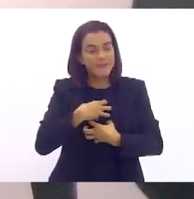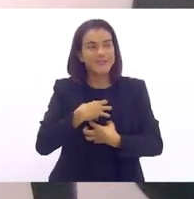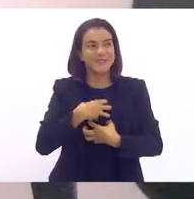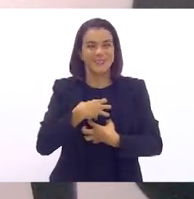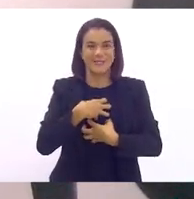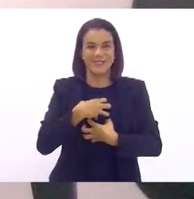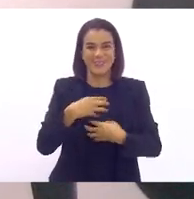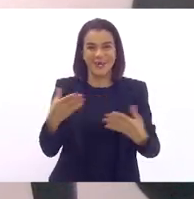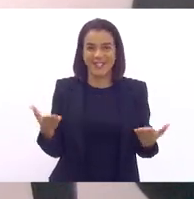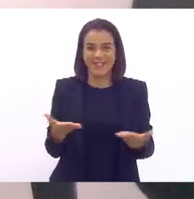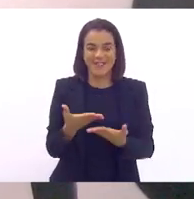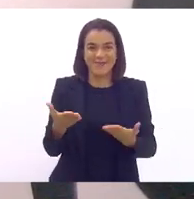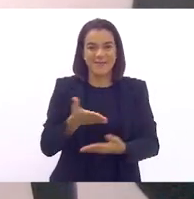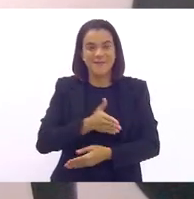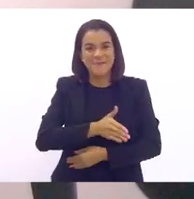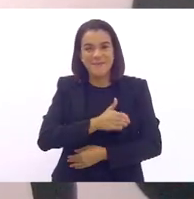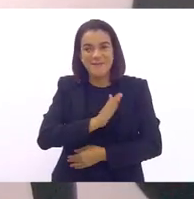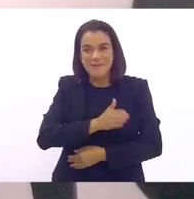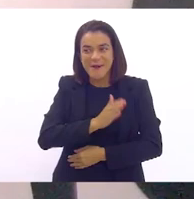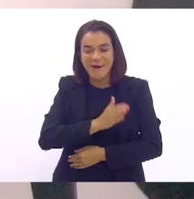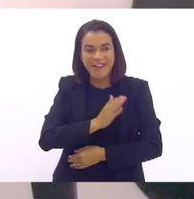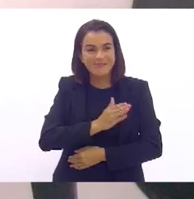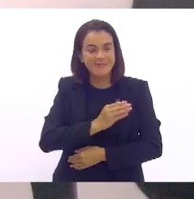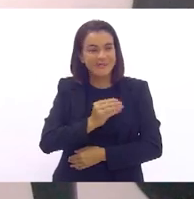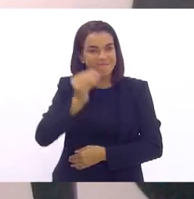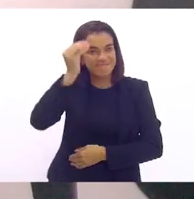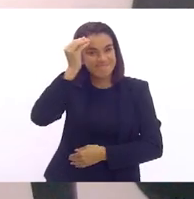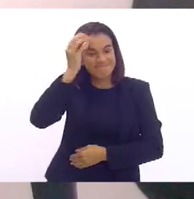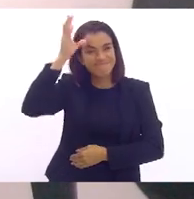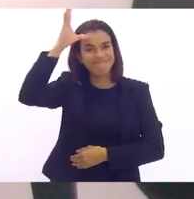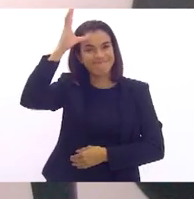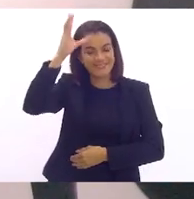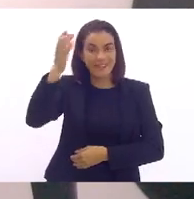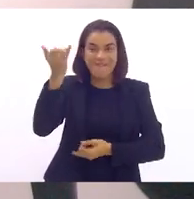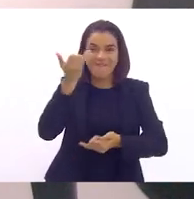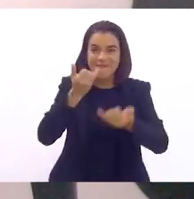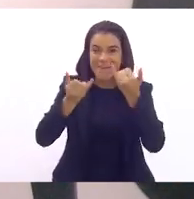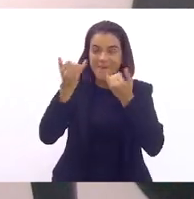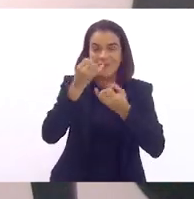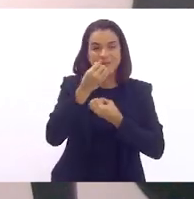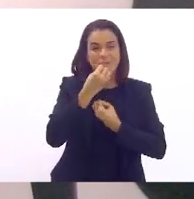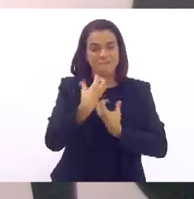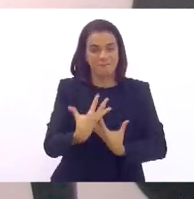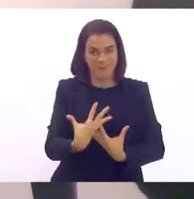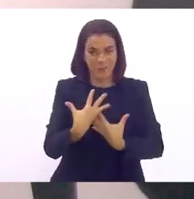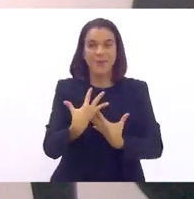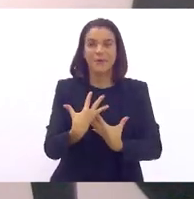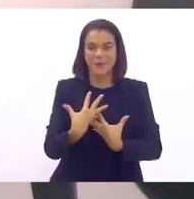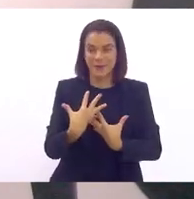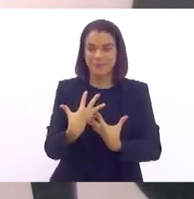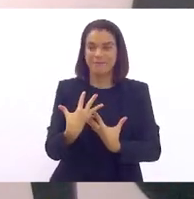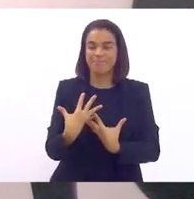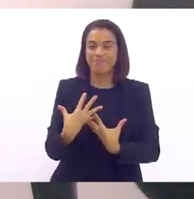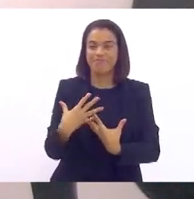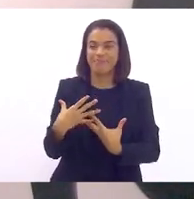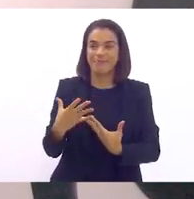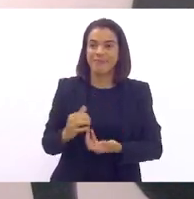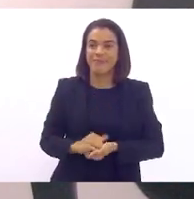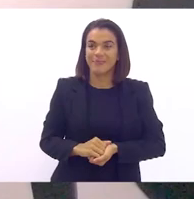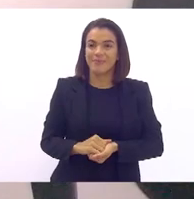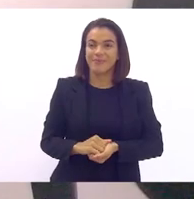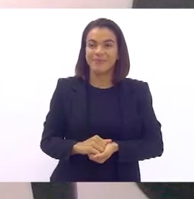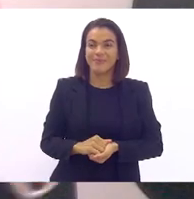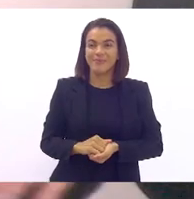eh com coração muito enriquecido né de tantas informações boas que nós pudemos coletar de todos